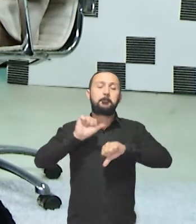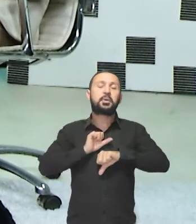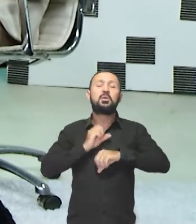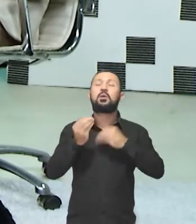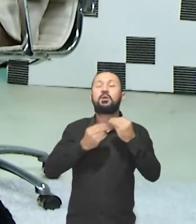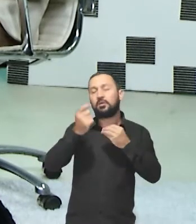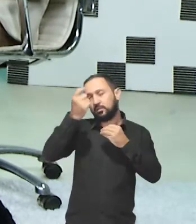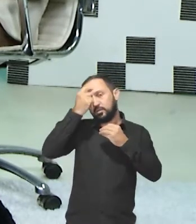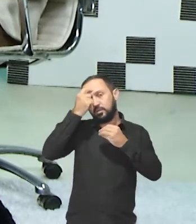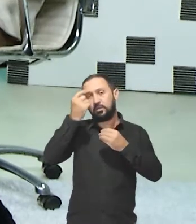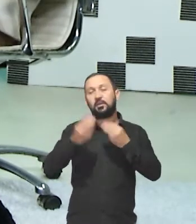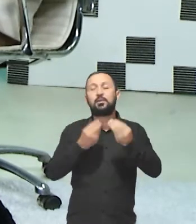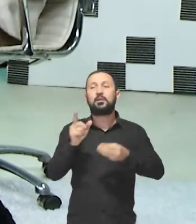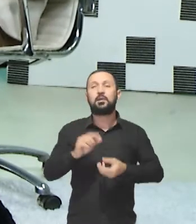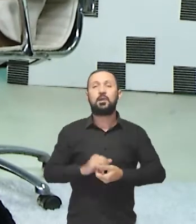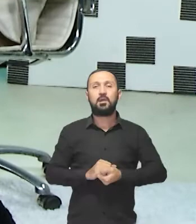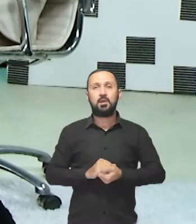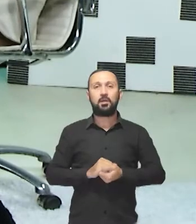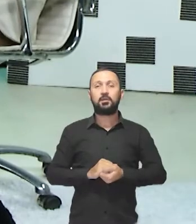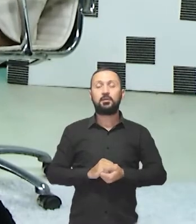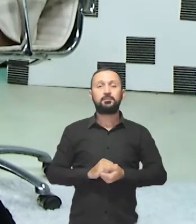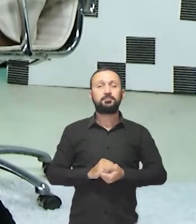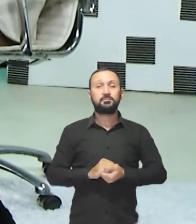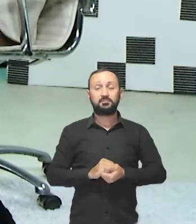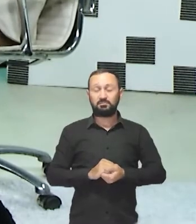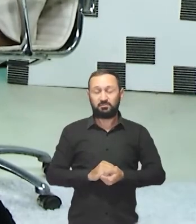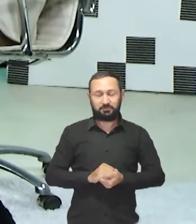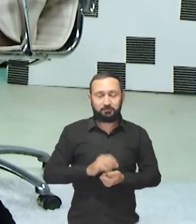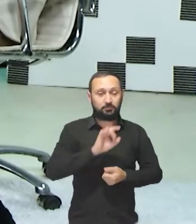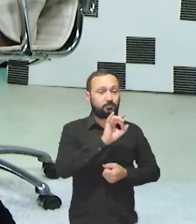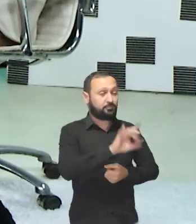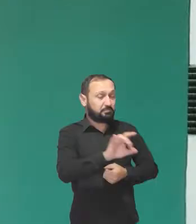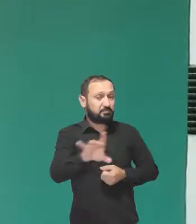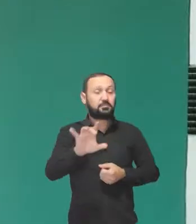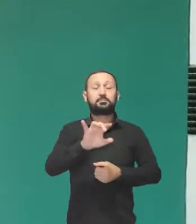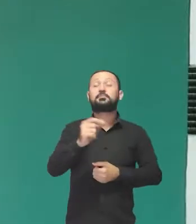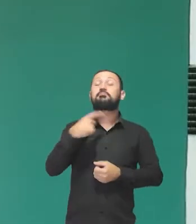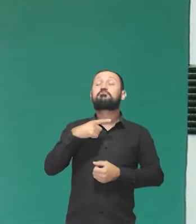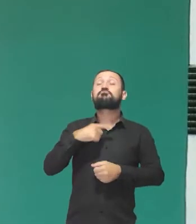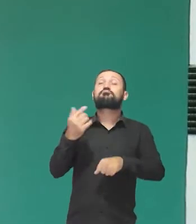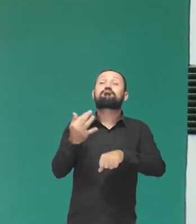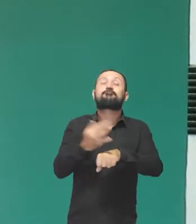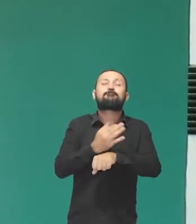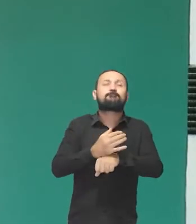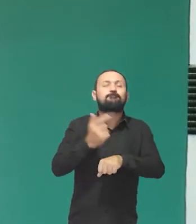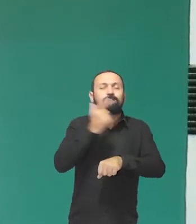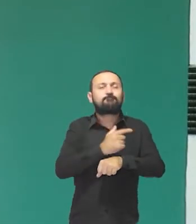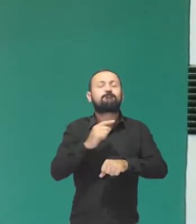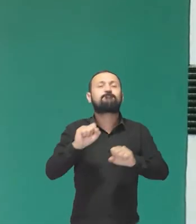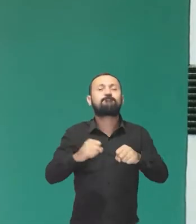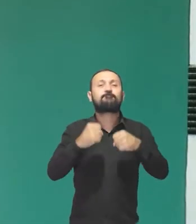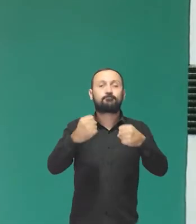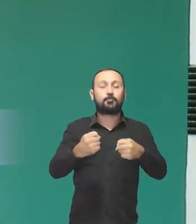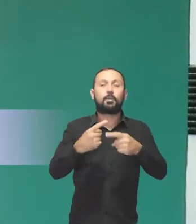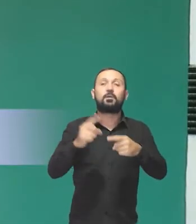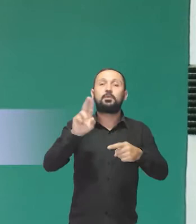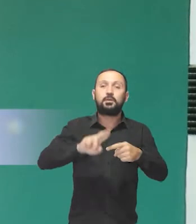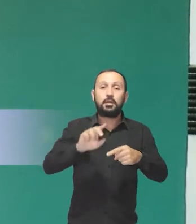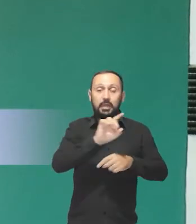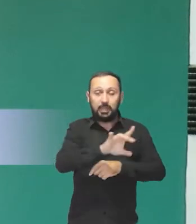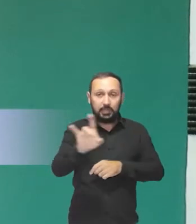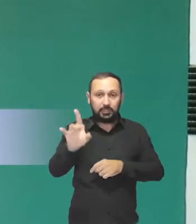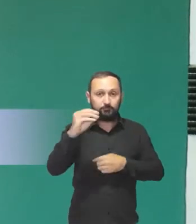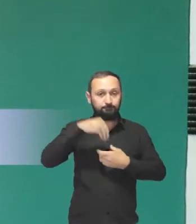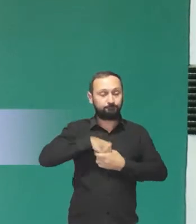cabecinha dessas pessoas, o senhor que é um especialista nisso? Depende muito da resiliência de cada um. Porque aí nós temos que trabalhar com a subjetividade